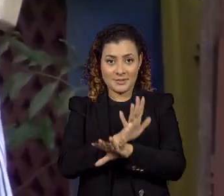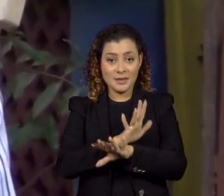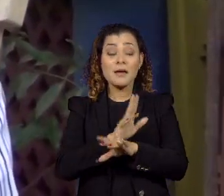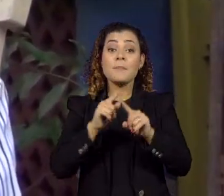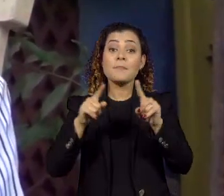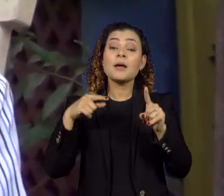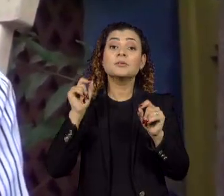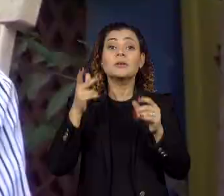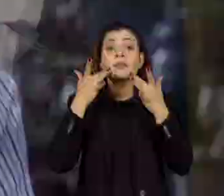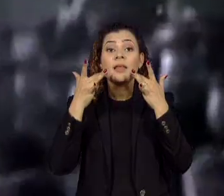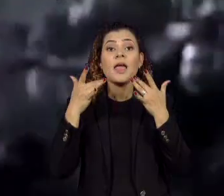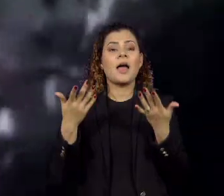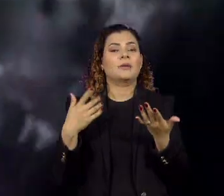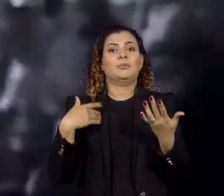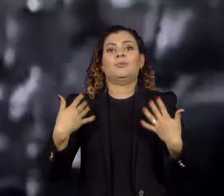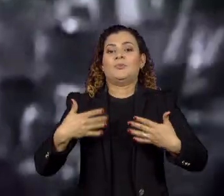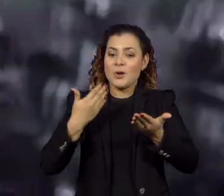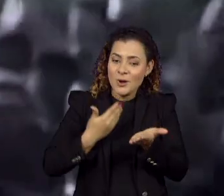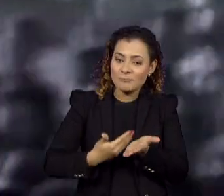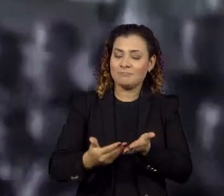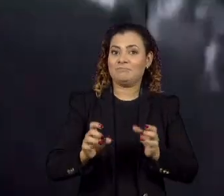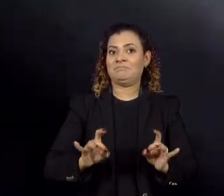chamando Teatro do Avesso.